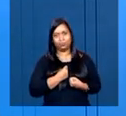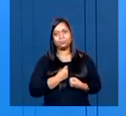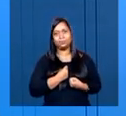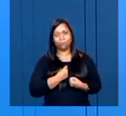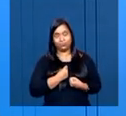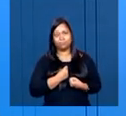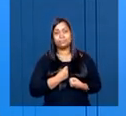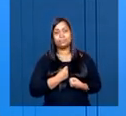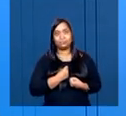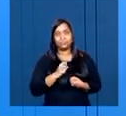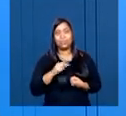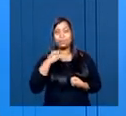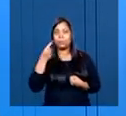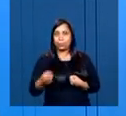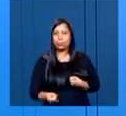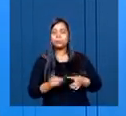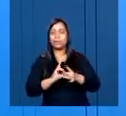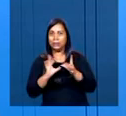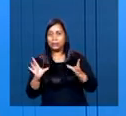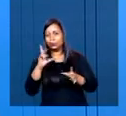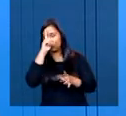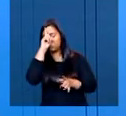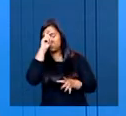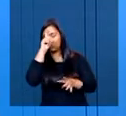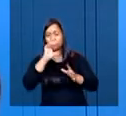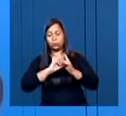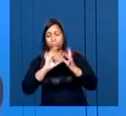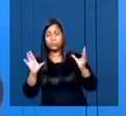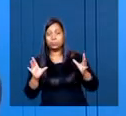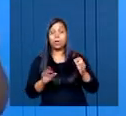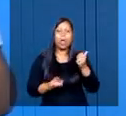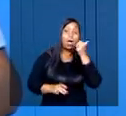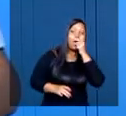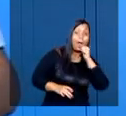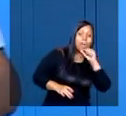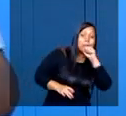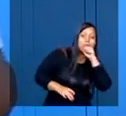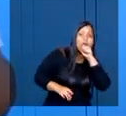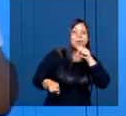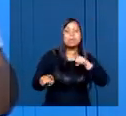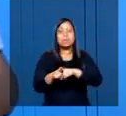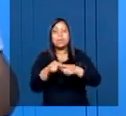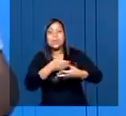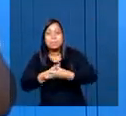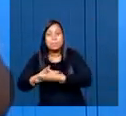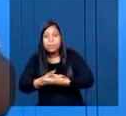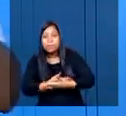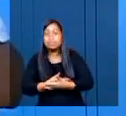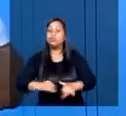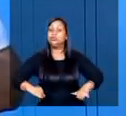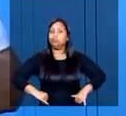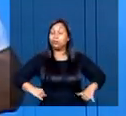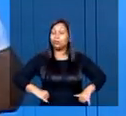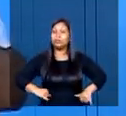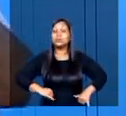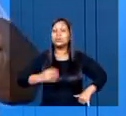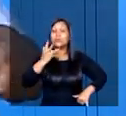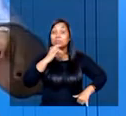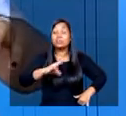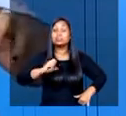numa pós-alta. Tanto a mãe quanto esses bebês tiveram sofrimento, são crianças de risco de